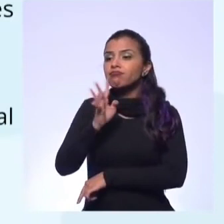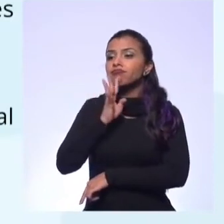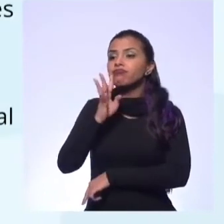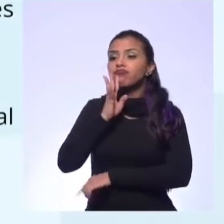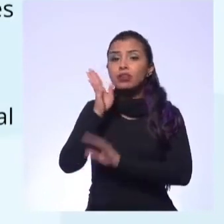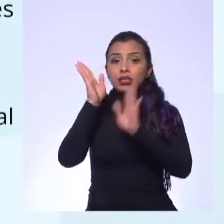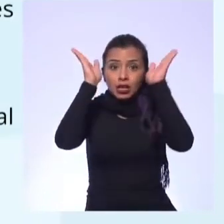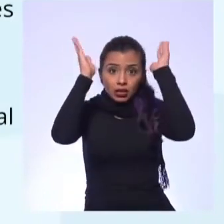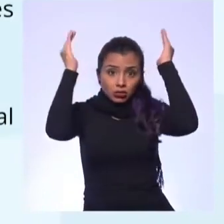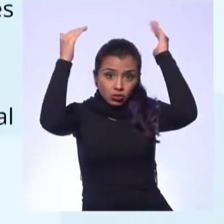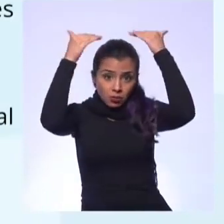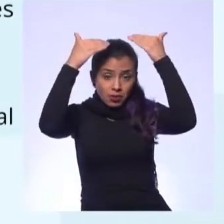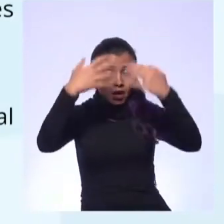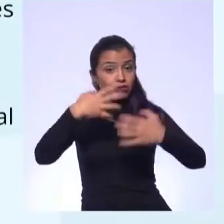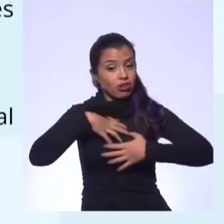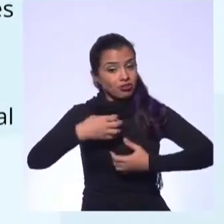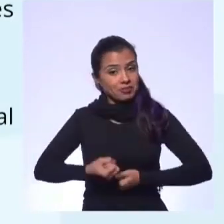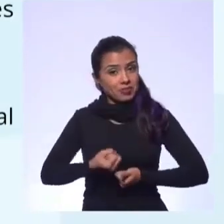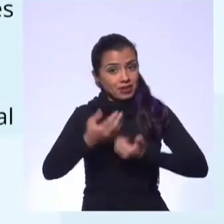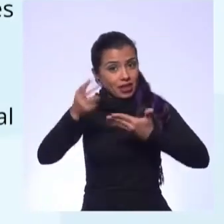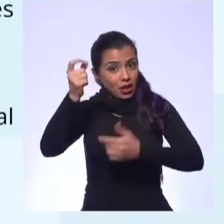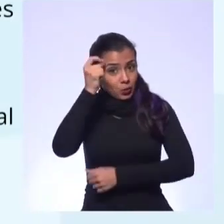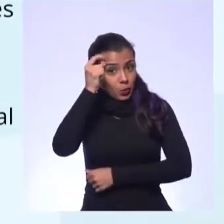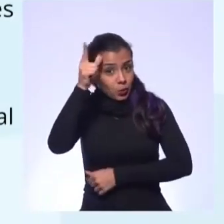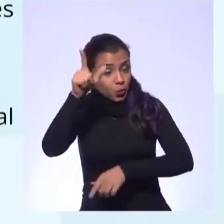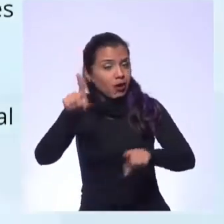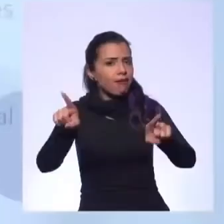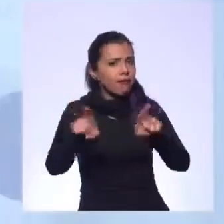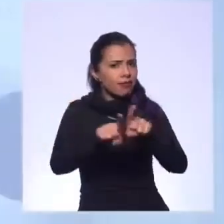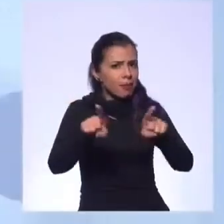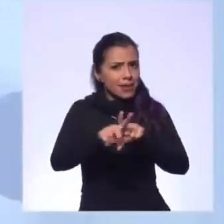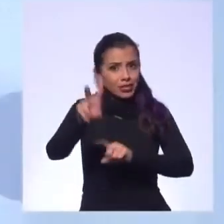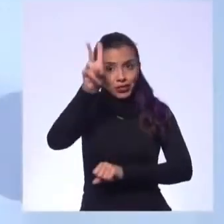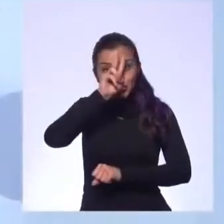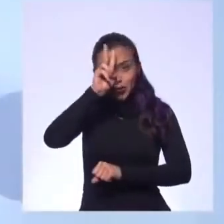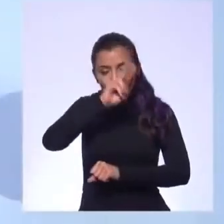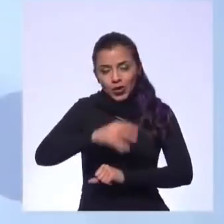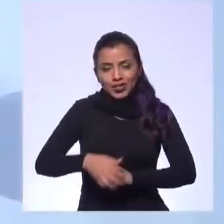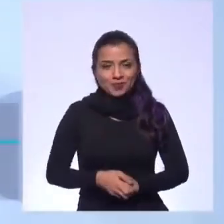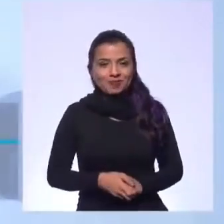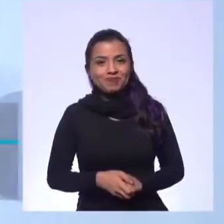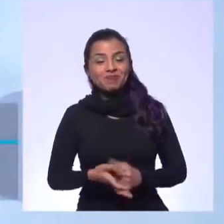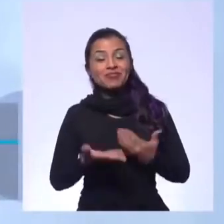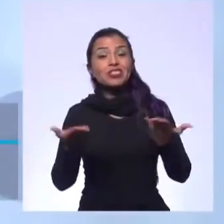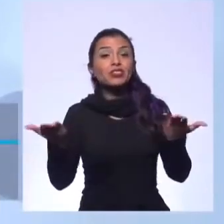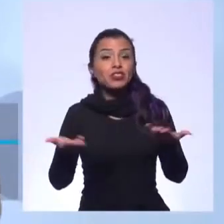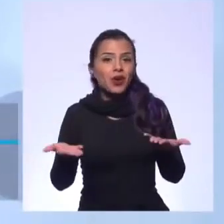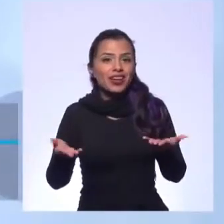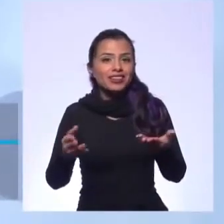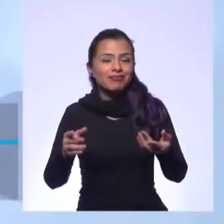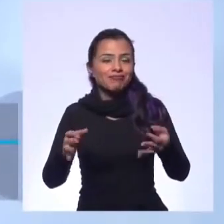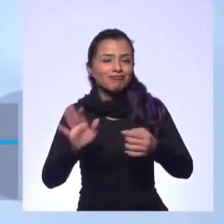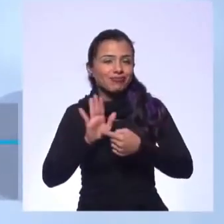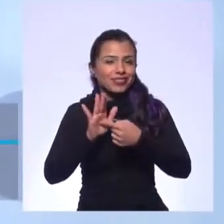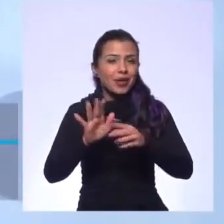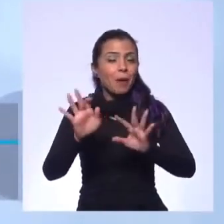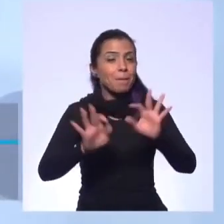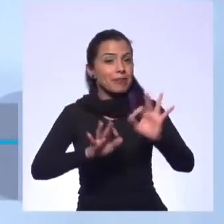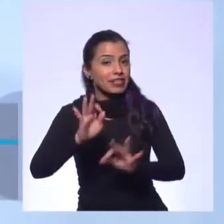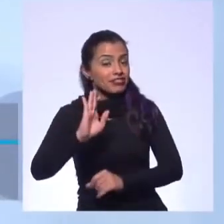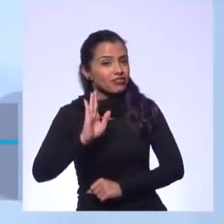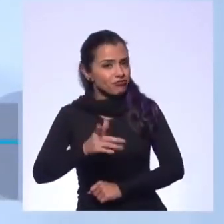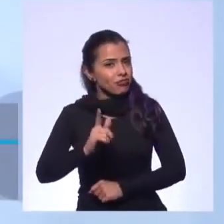expressão cultural e histórica. Então a gente já tem esse projetinho que eu falei para vocês, já estou falando desde o primeiro bimestre, do começo do bimestre, para